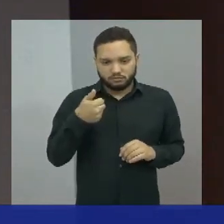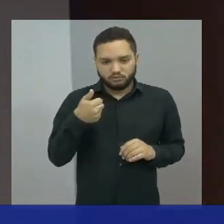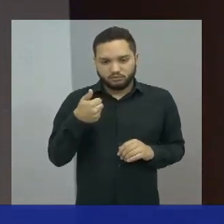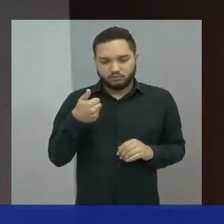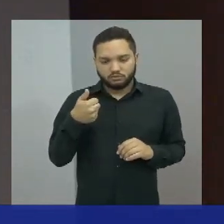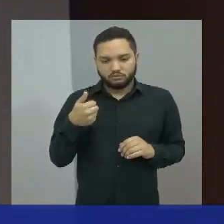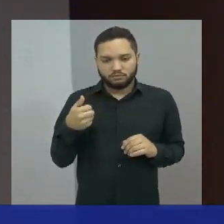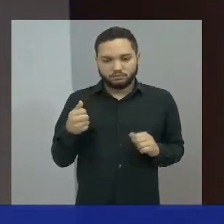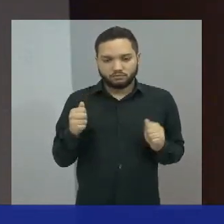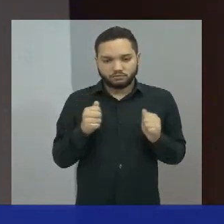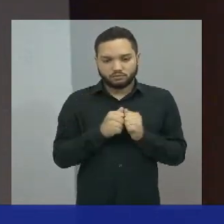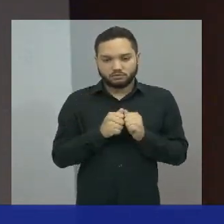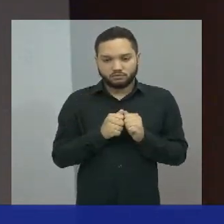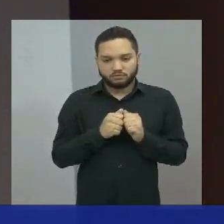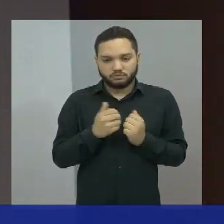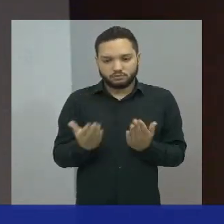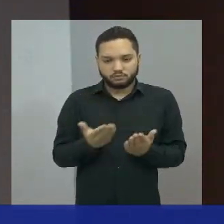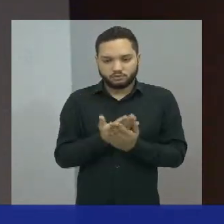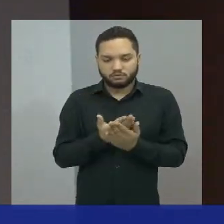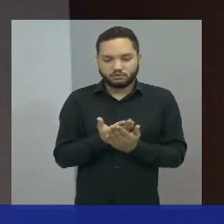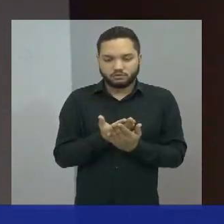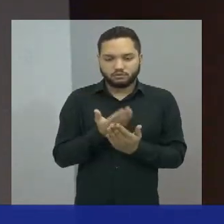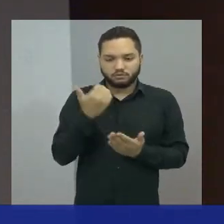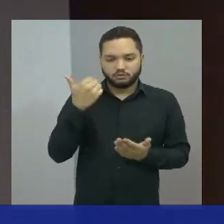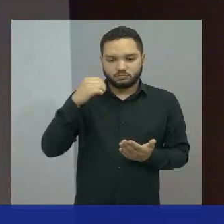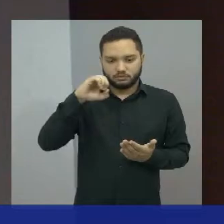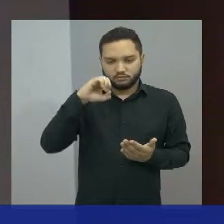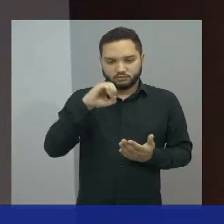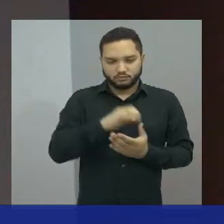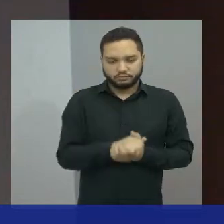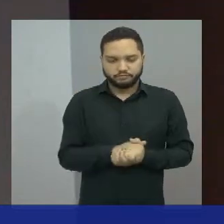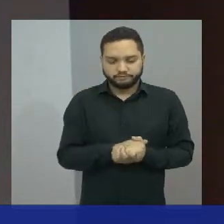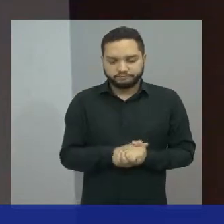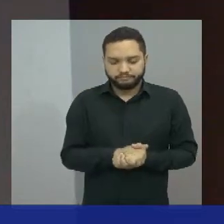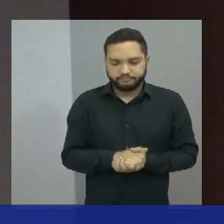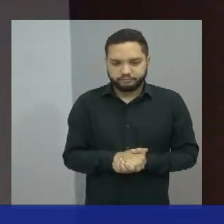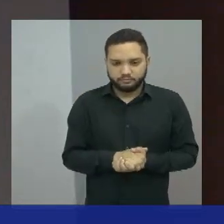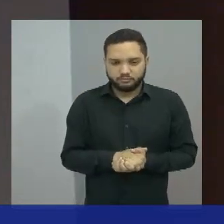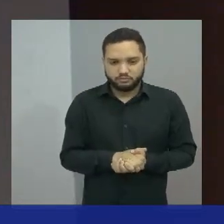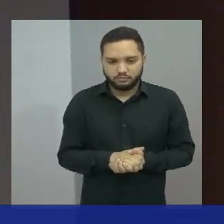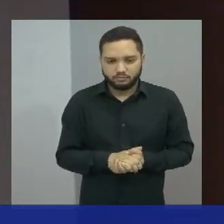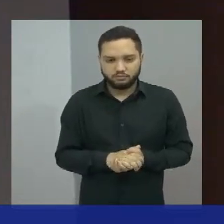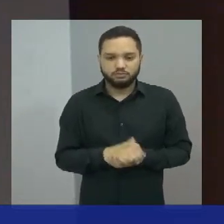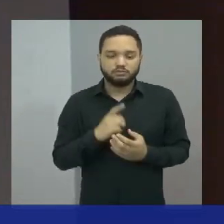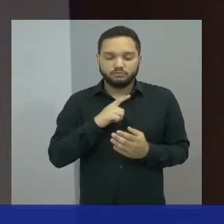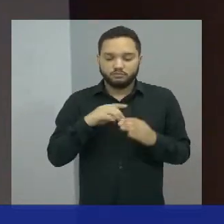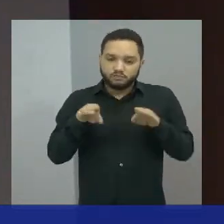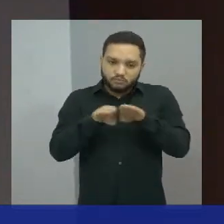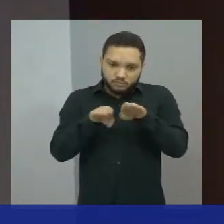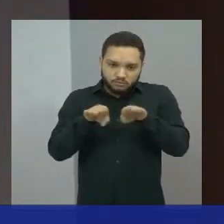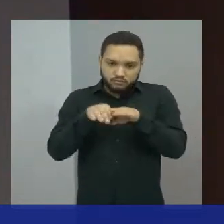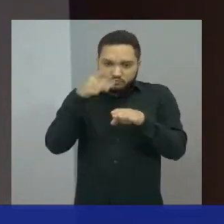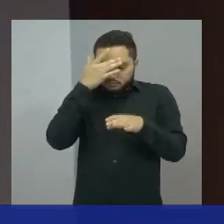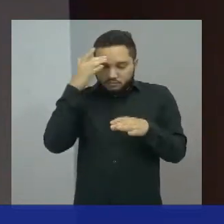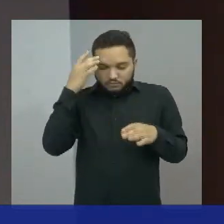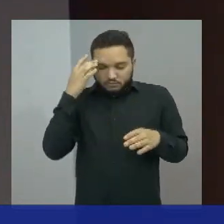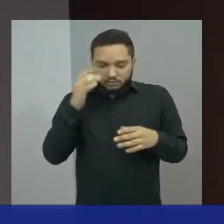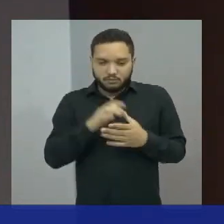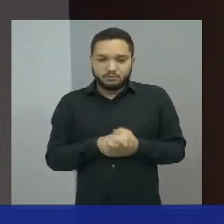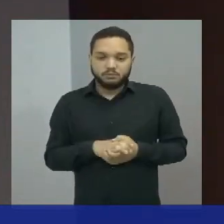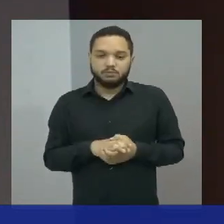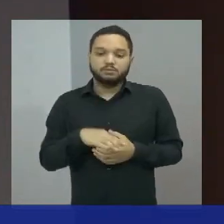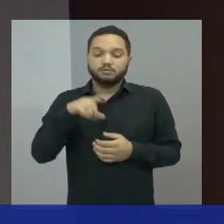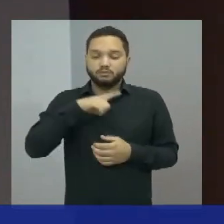951, combinado com o anexo 10. Existe uma proporcionalidade que está lá numa tabela, e